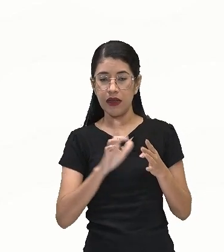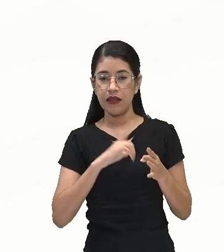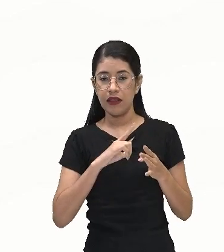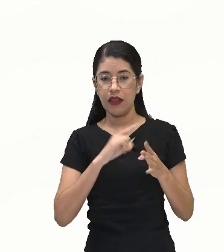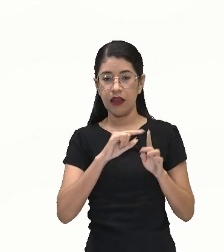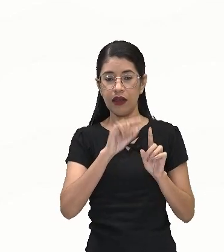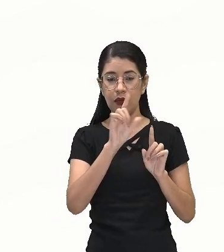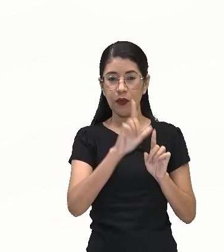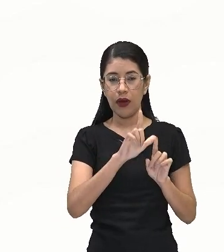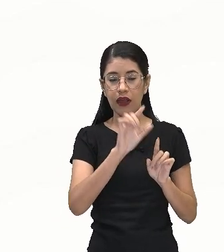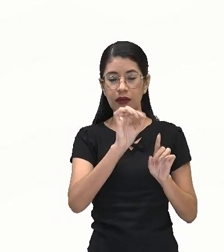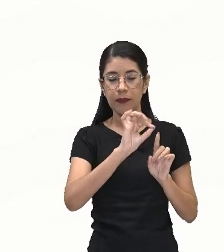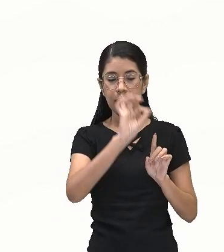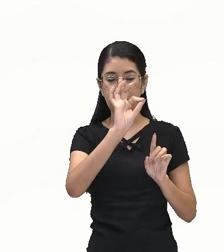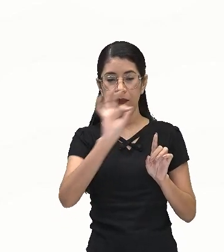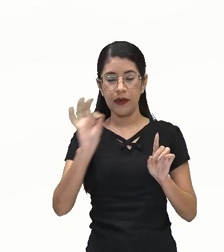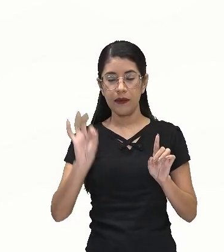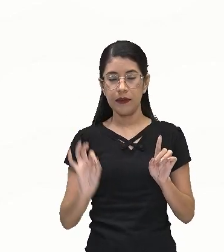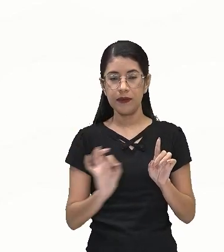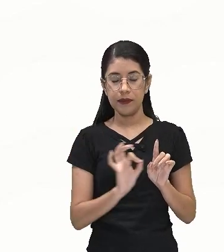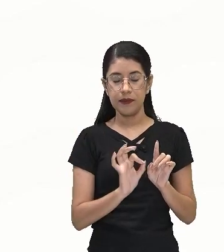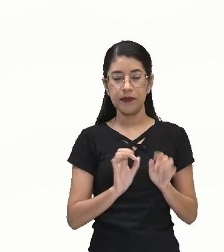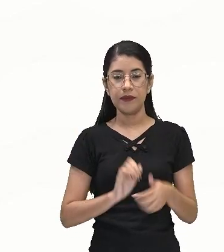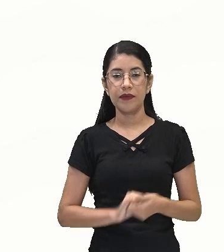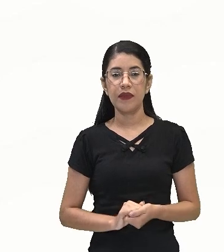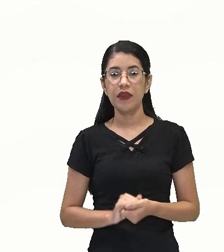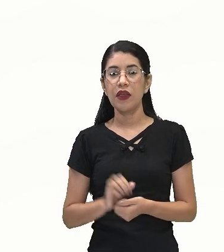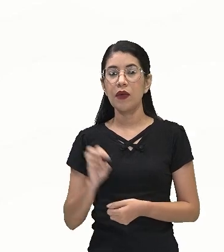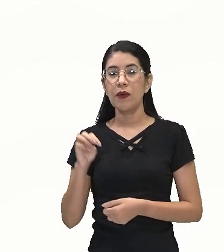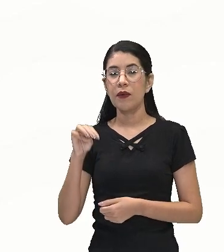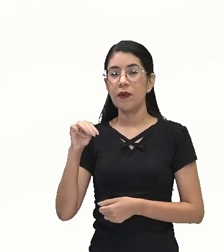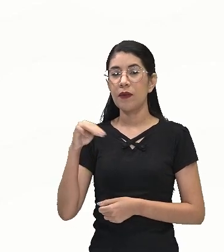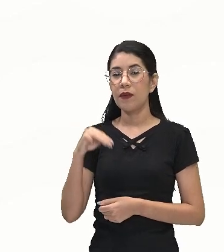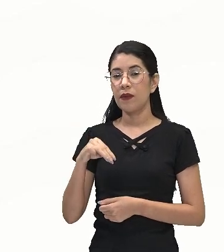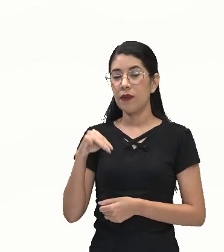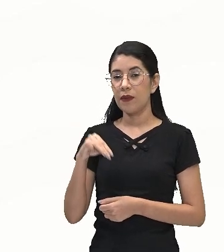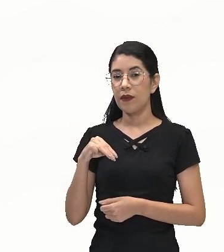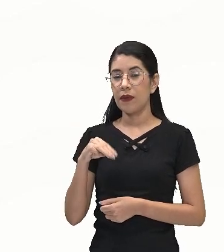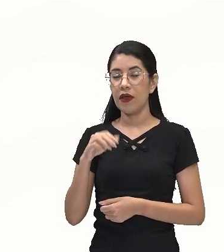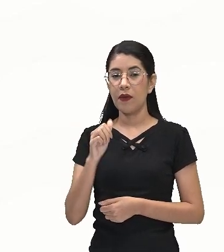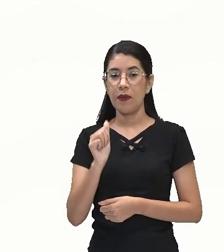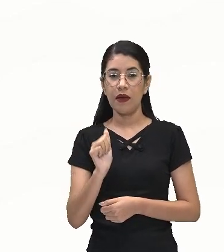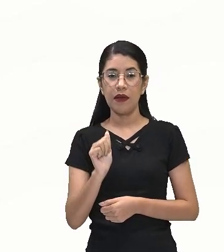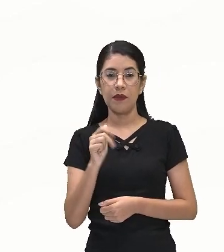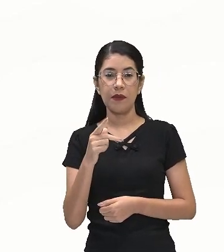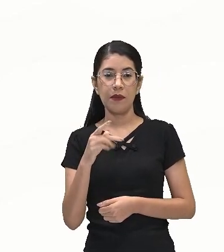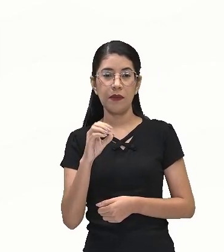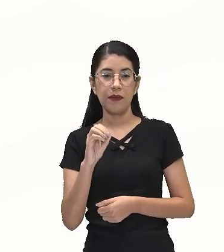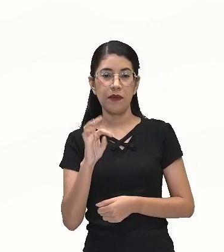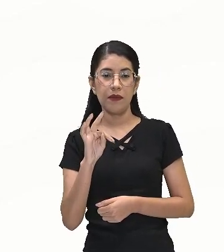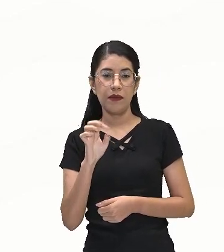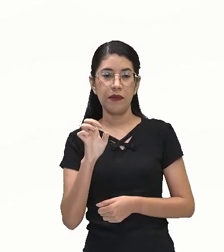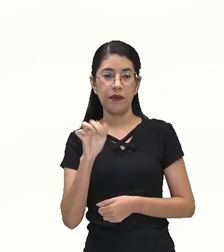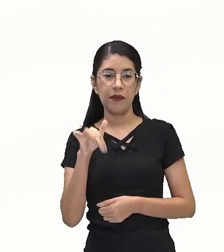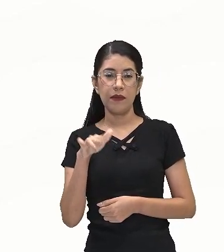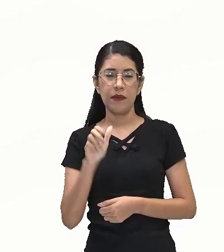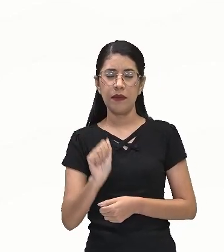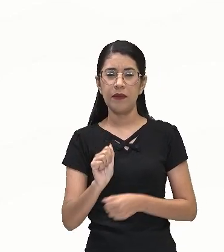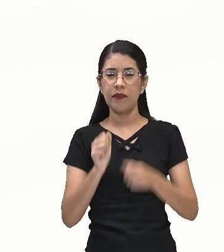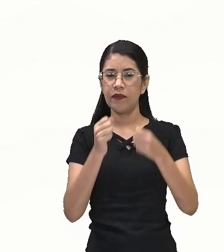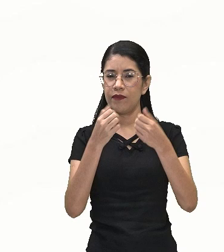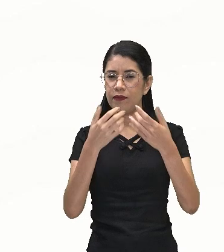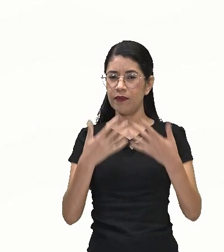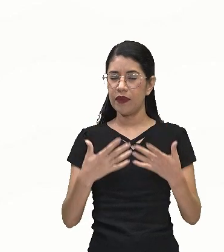pelo L. Quem é meu M? Meu M é o meu apótema. Agora eu vou explicar aqui, você observando